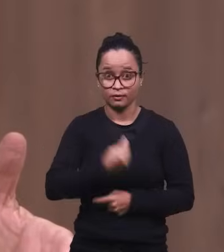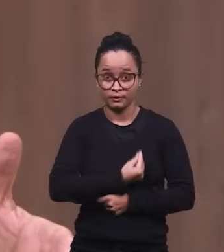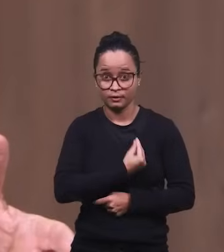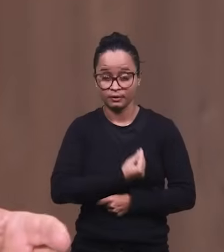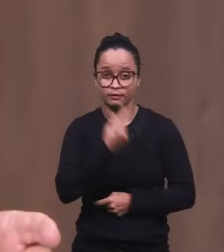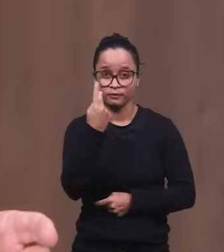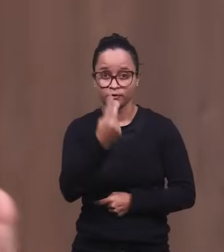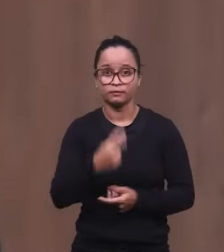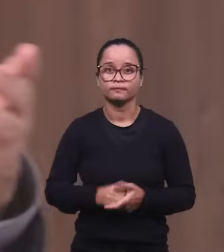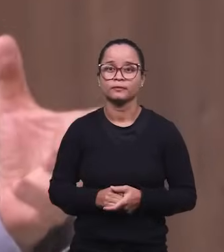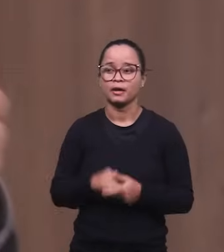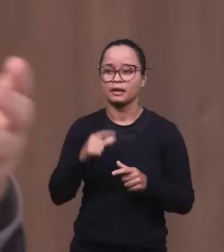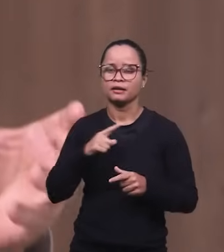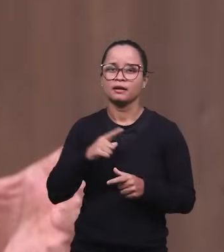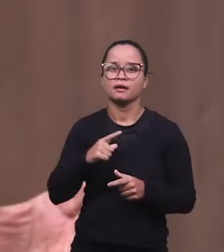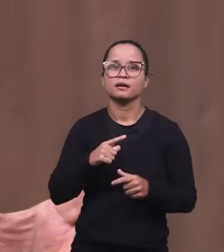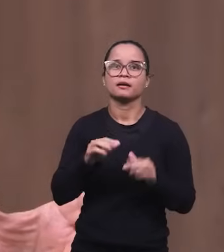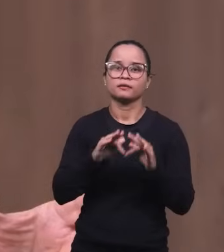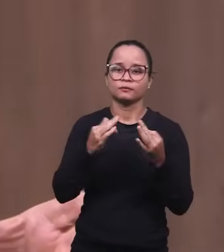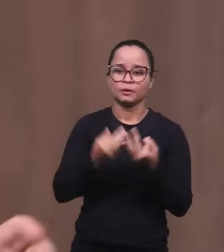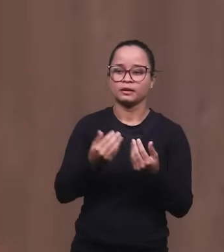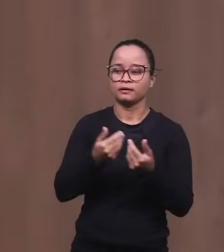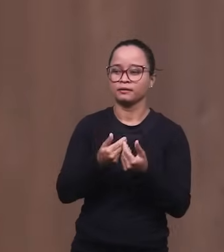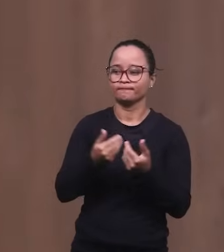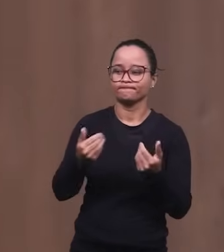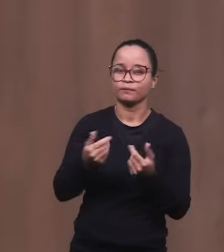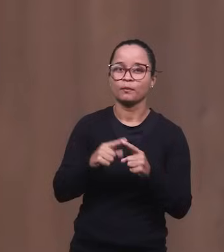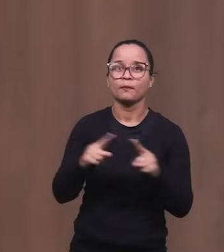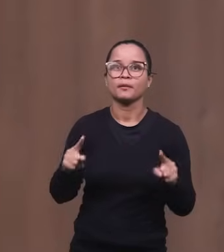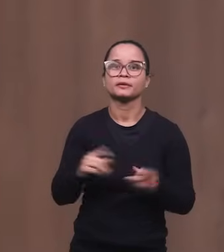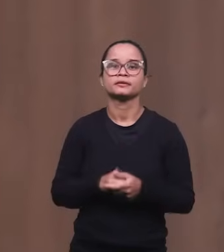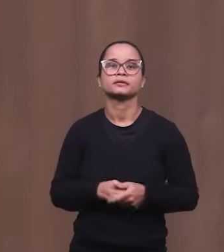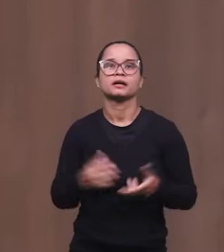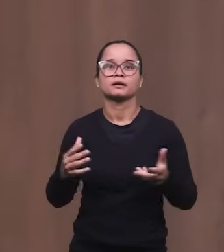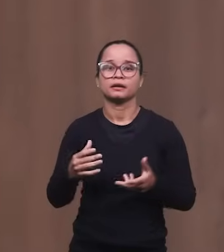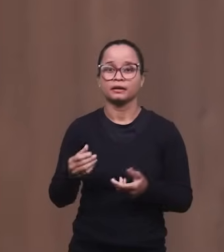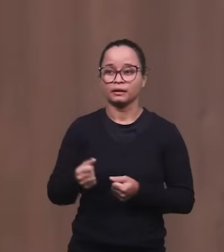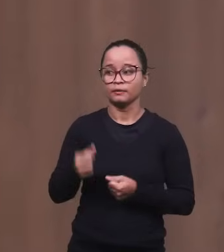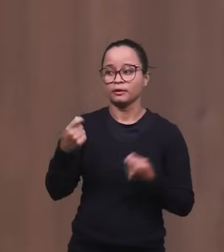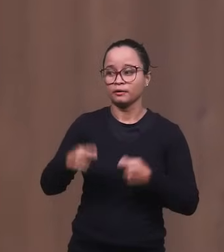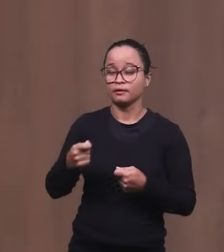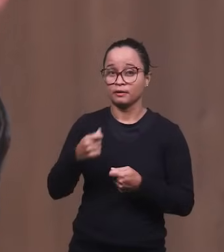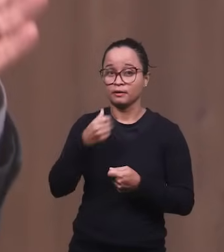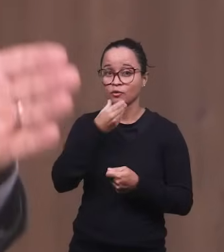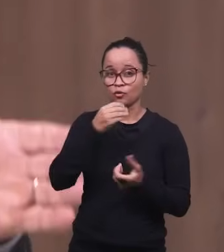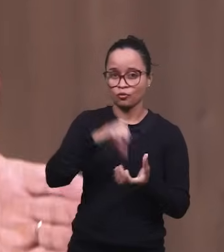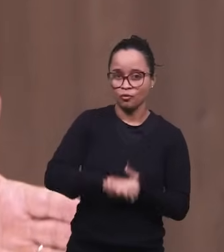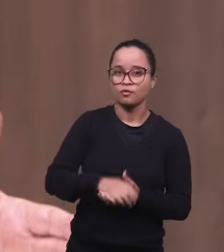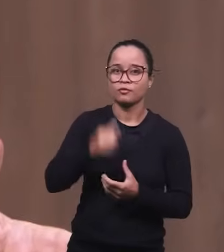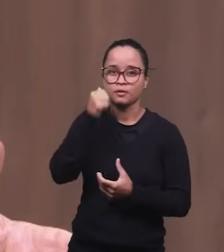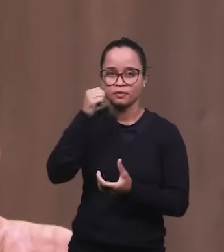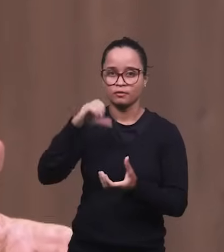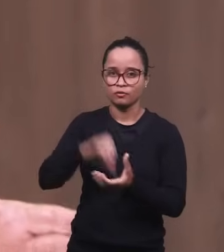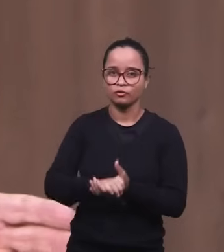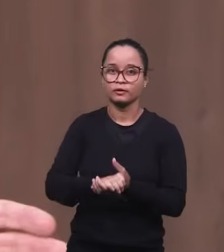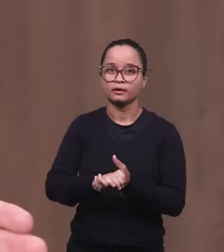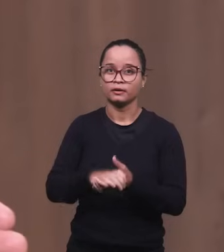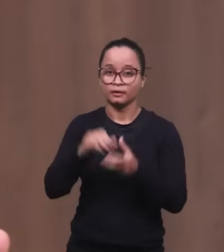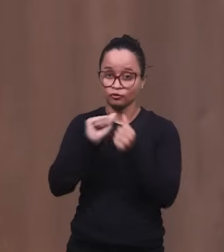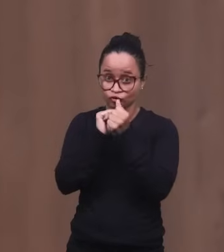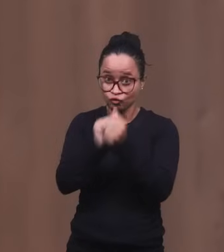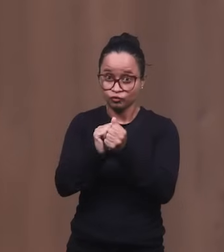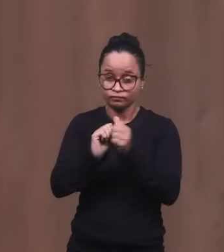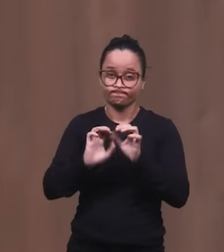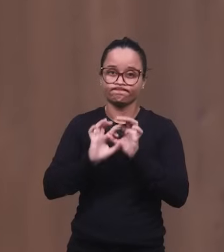na sua vida, mesmo que haja esse lar dividido, mas não deixa de ser esposa, não deixa de ser esposo, não deixa